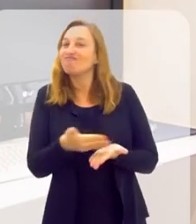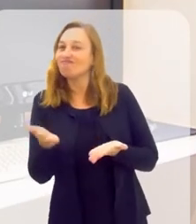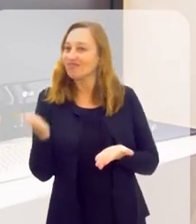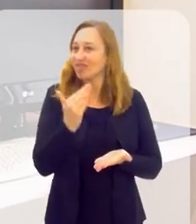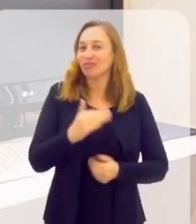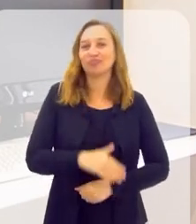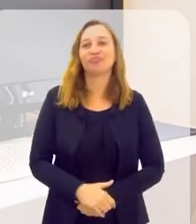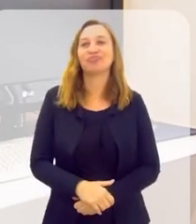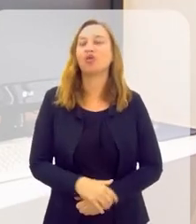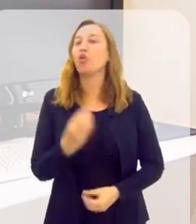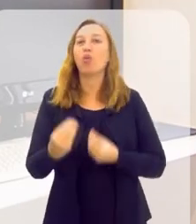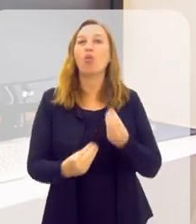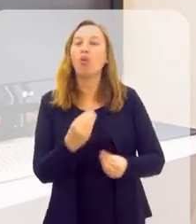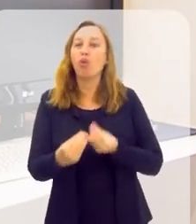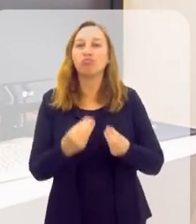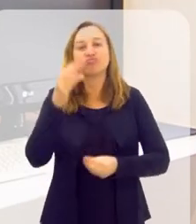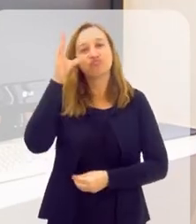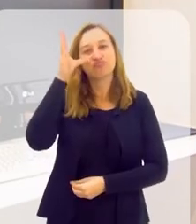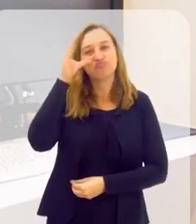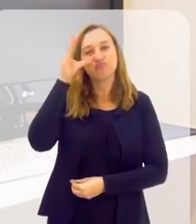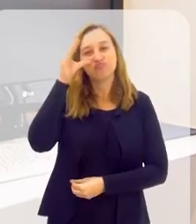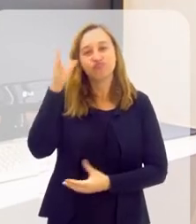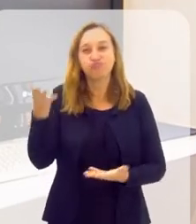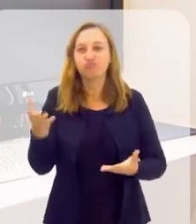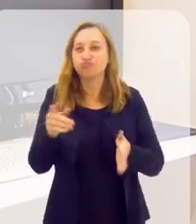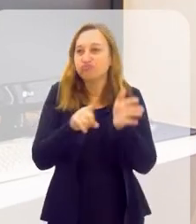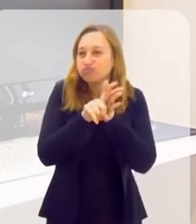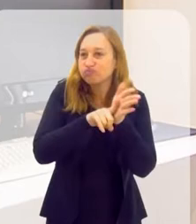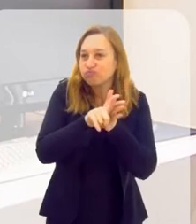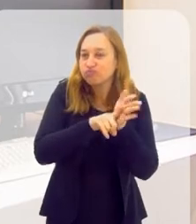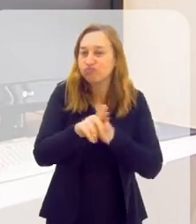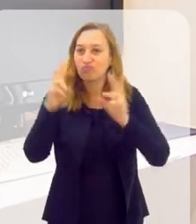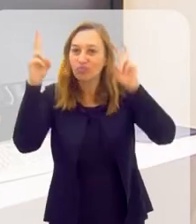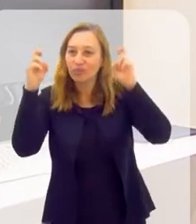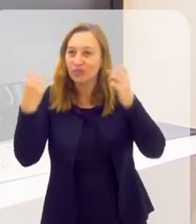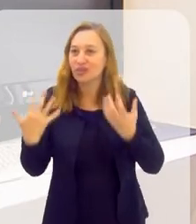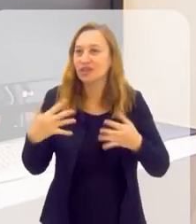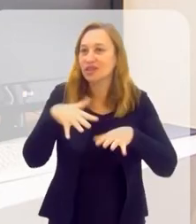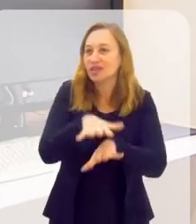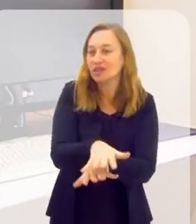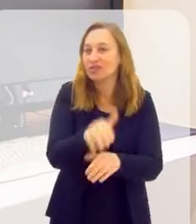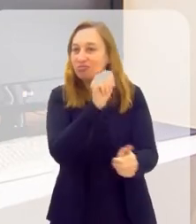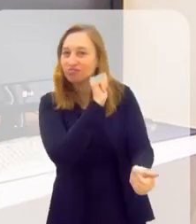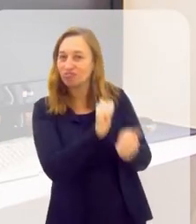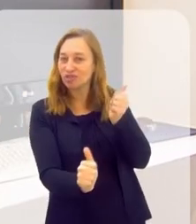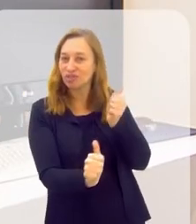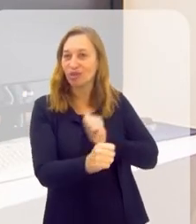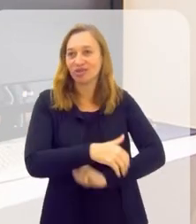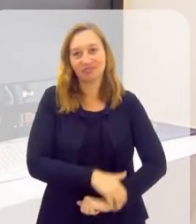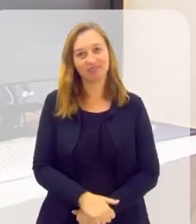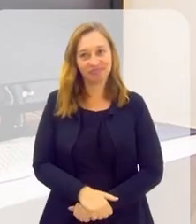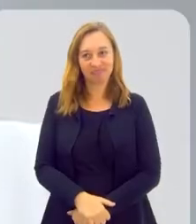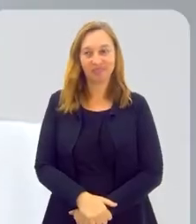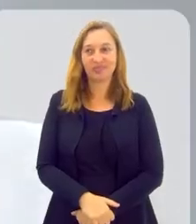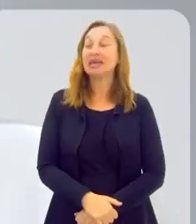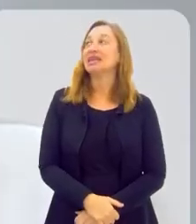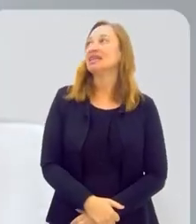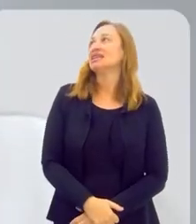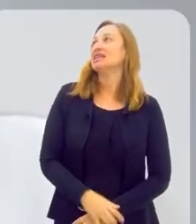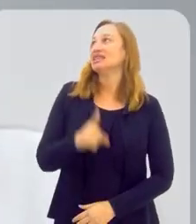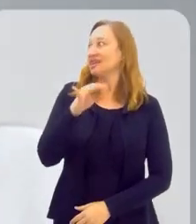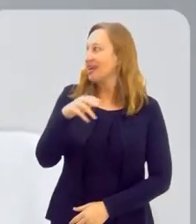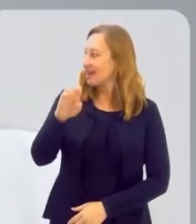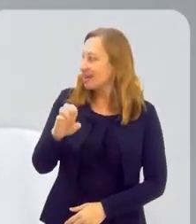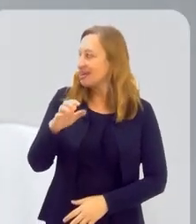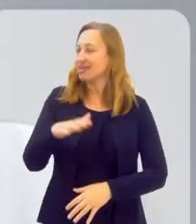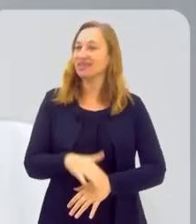vamos começar. Como é que surgiu o seu interesse em pesquisar o tema inclusão no esporte? Olha,